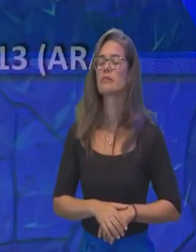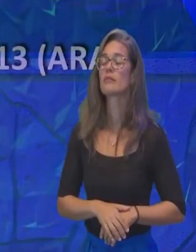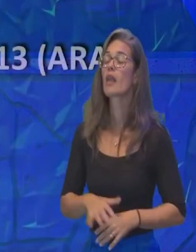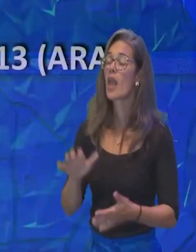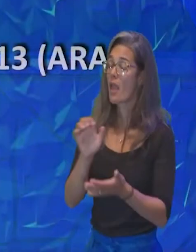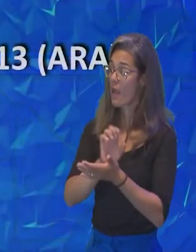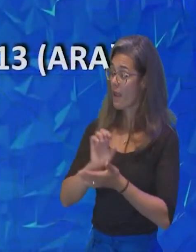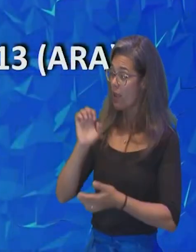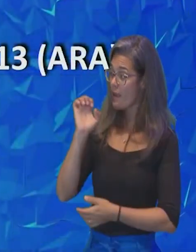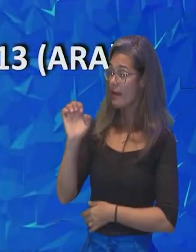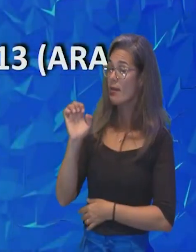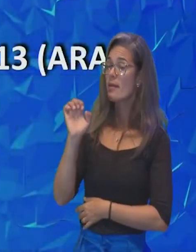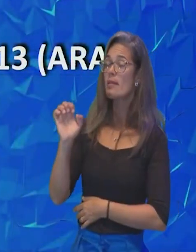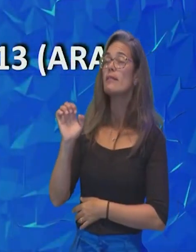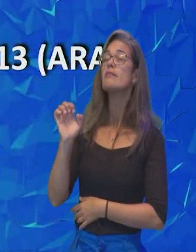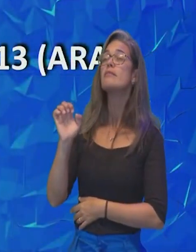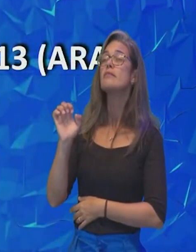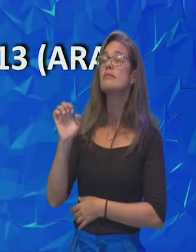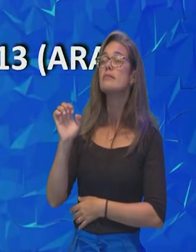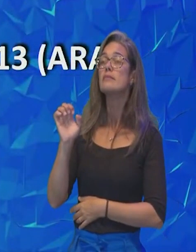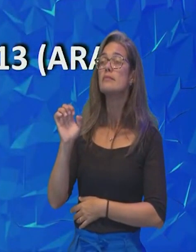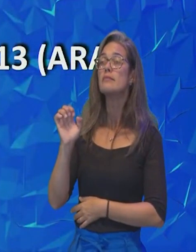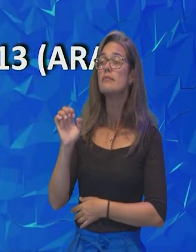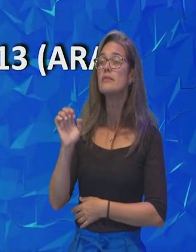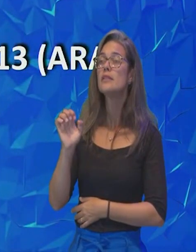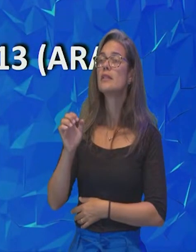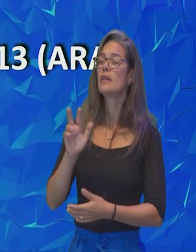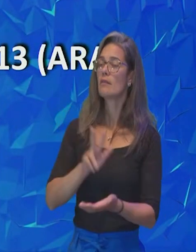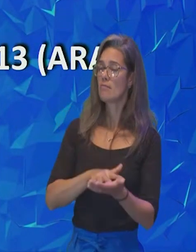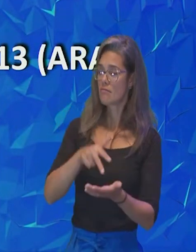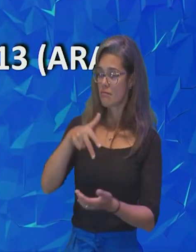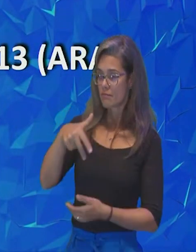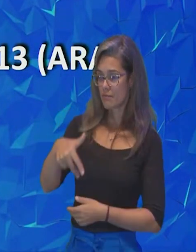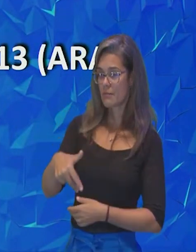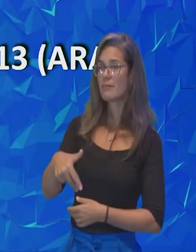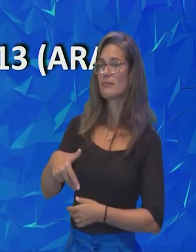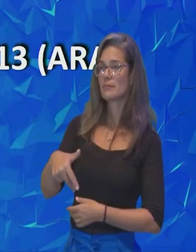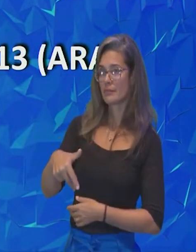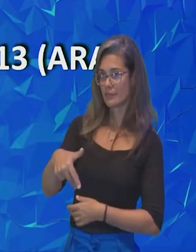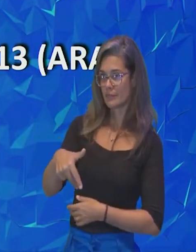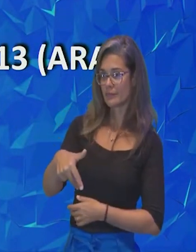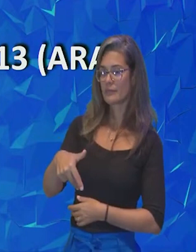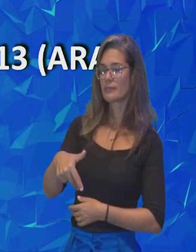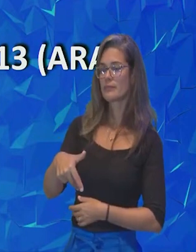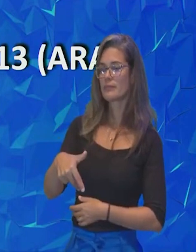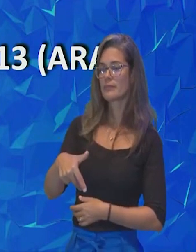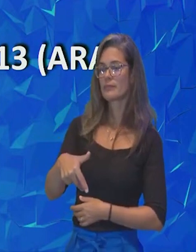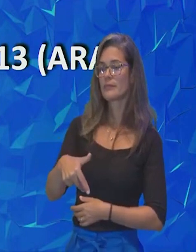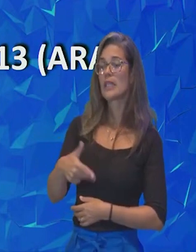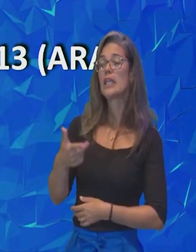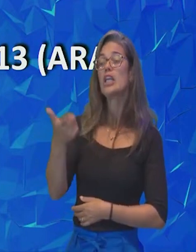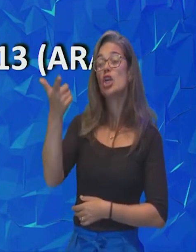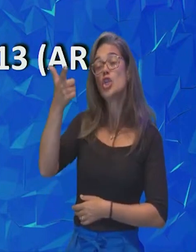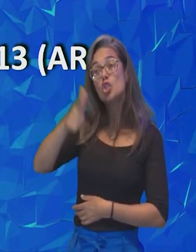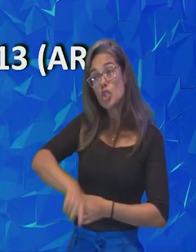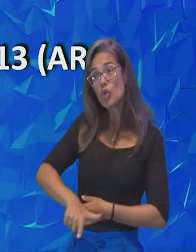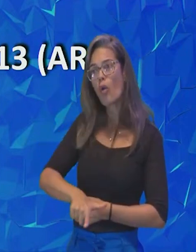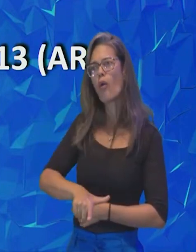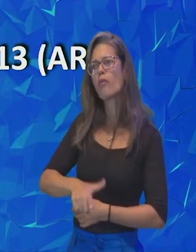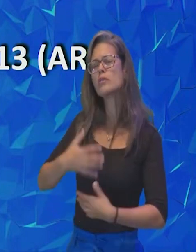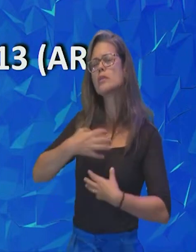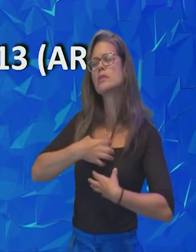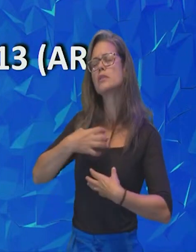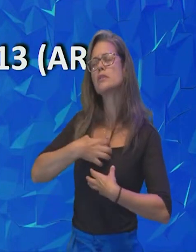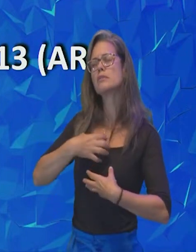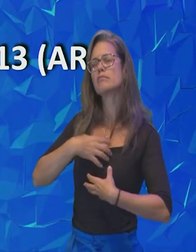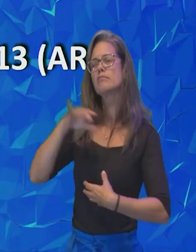Elias, envolveu o seu rosto no seu manto e saindo, pôs-se à entrada da caverna. E novamente a mesma pergunta, queridos,